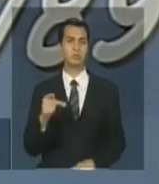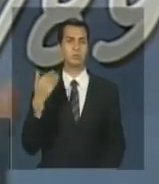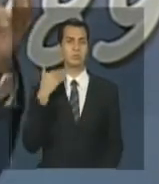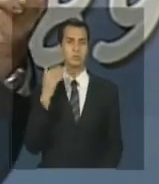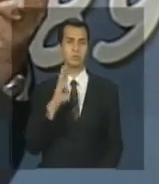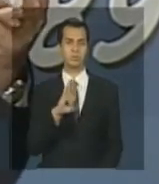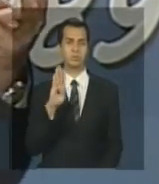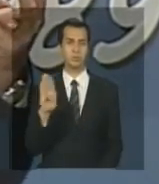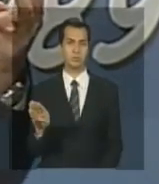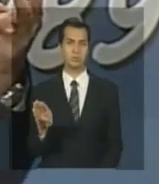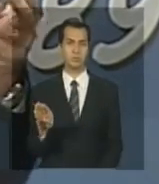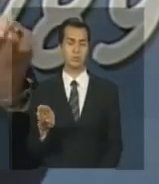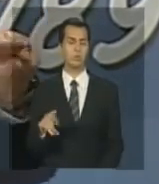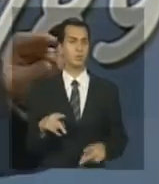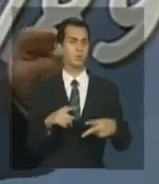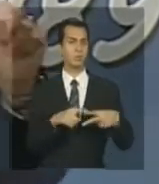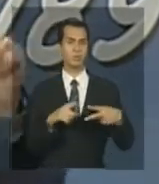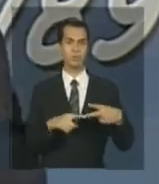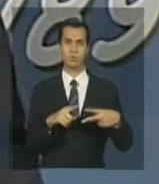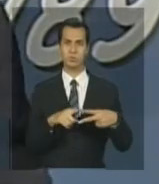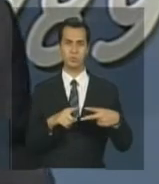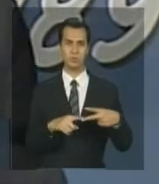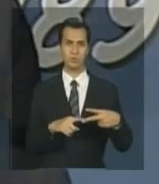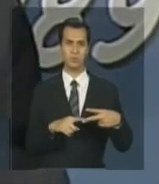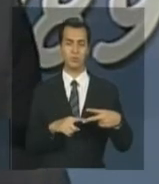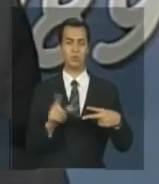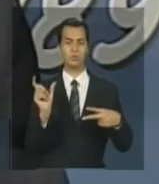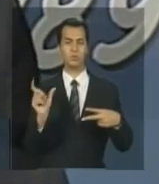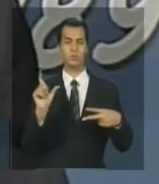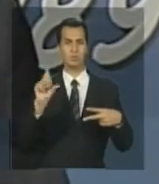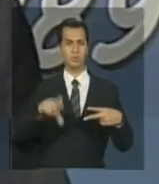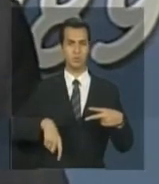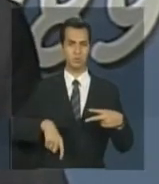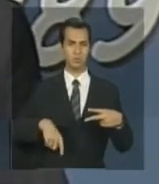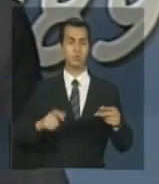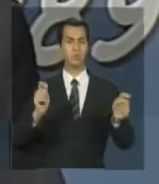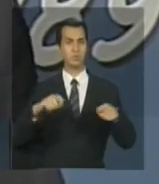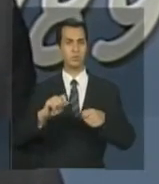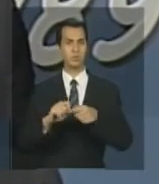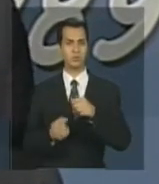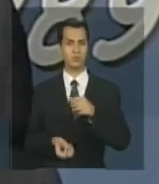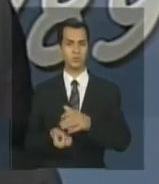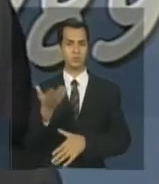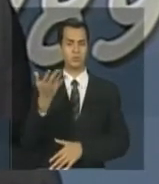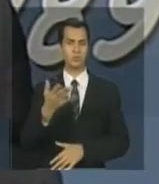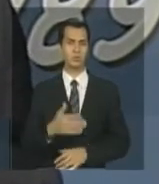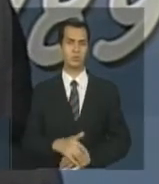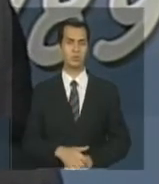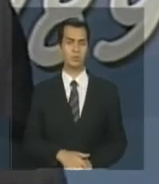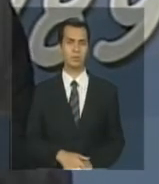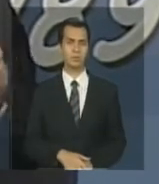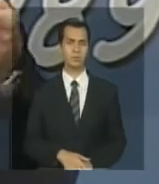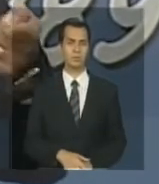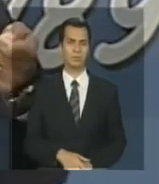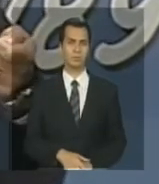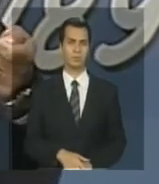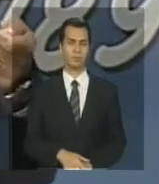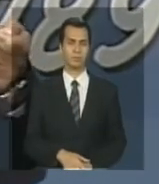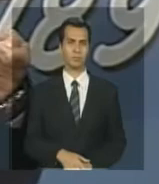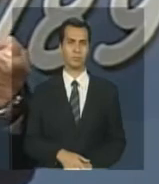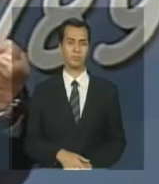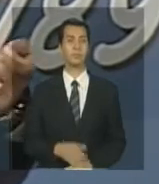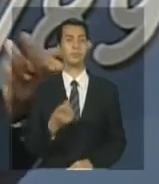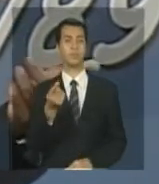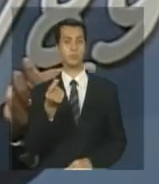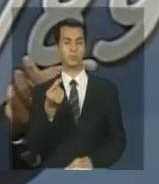do Brasil duas exigências para que o cartão pudesse ser emitido e para o dinheiro